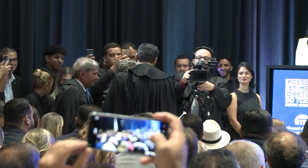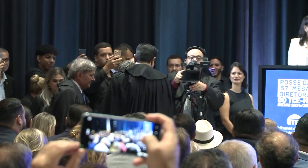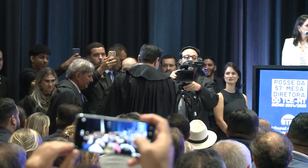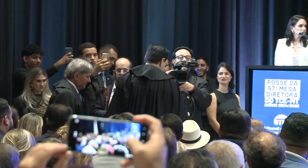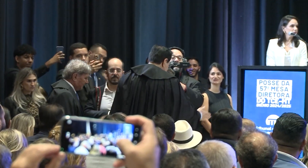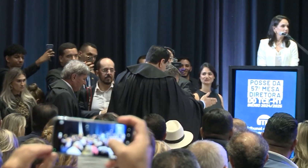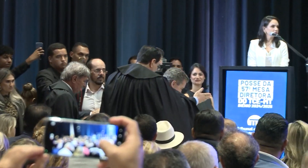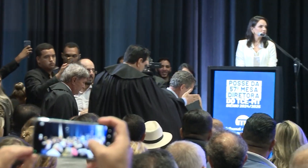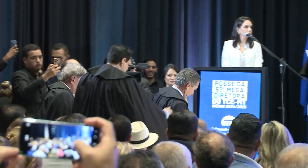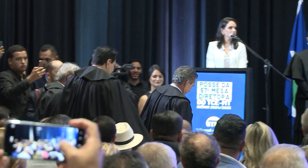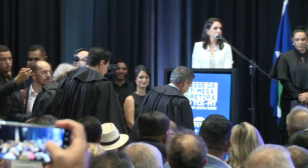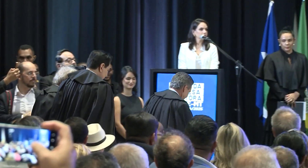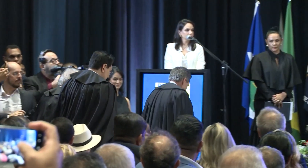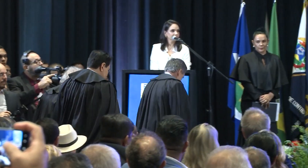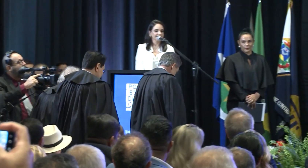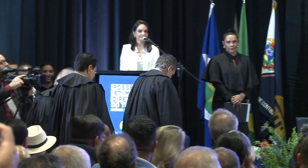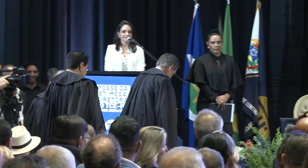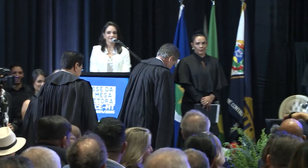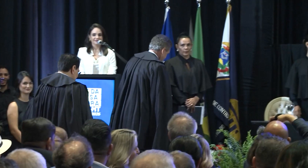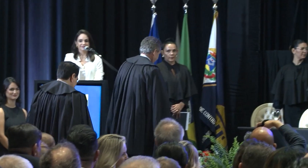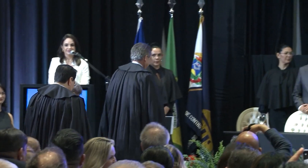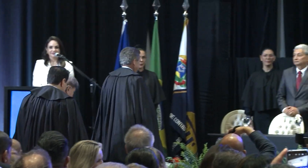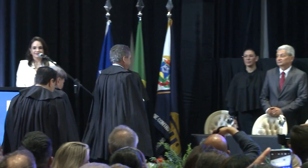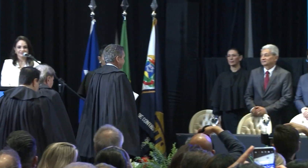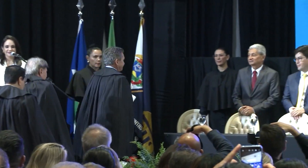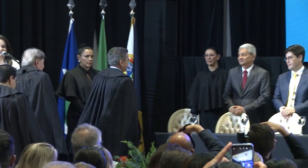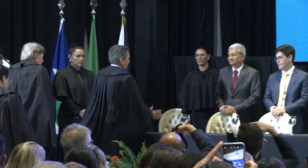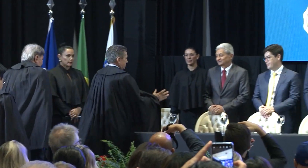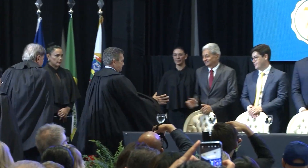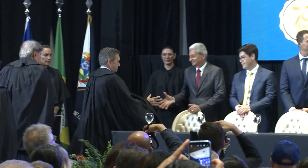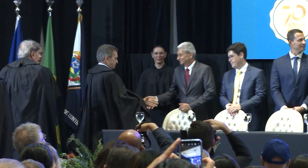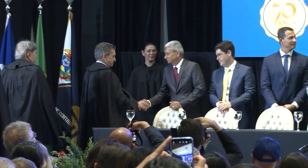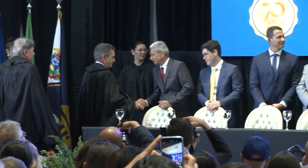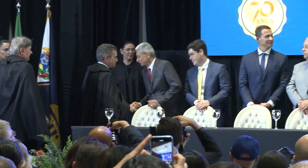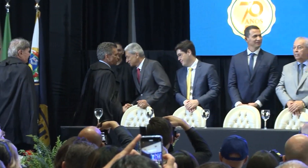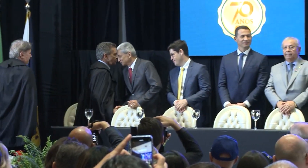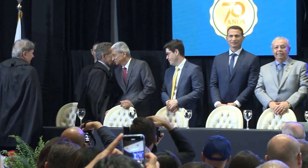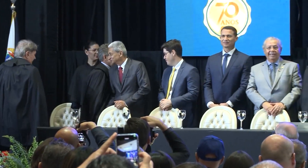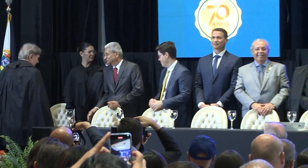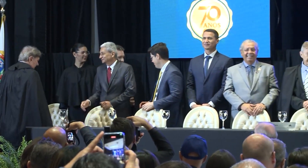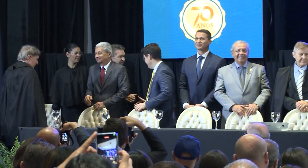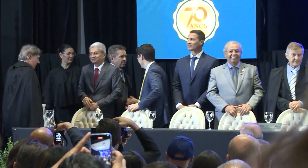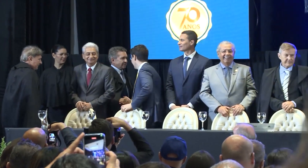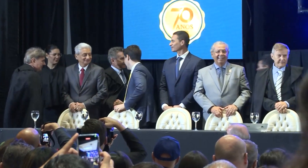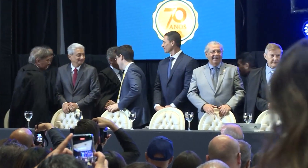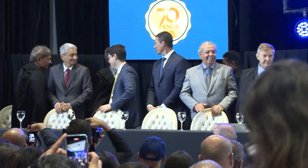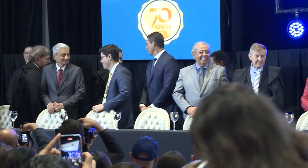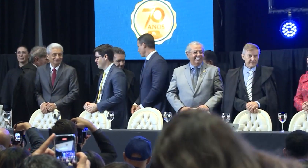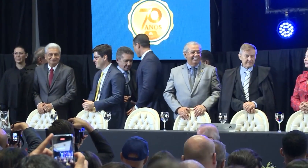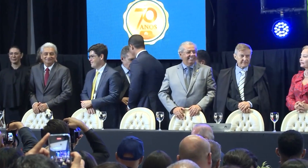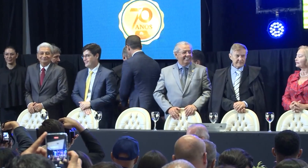de Contas, conselheiro Antônio Joaquim, e pelo conselheiro Gonçalo Domingos de Campos Neto, o presidente